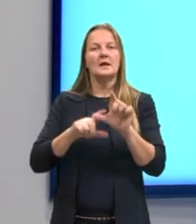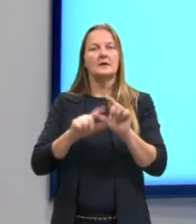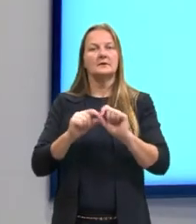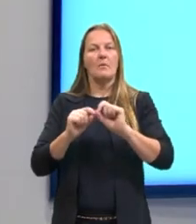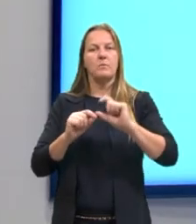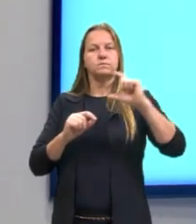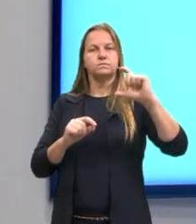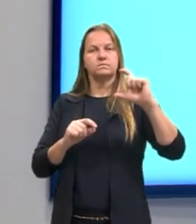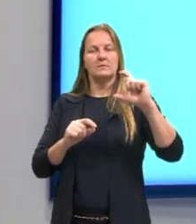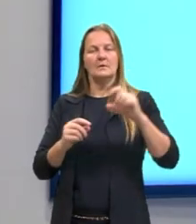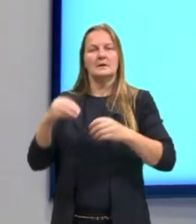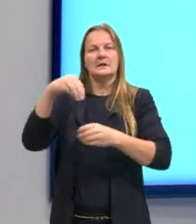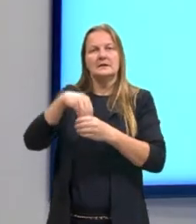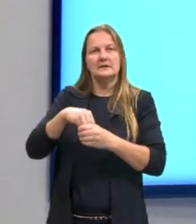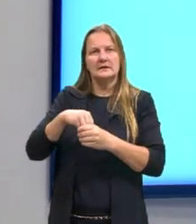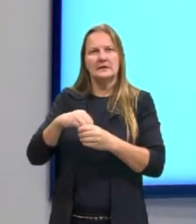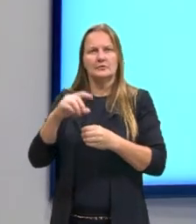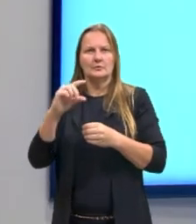maiúscula e